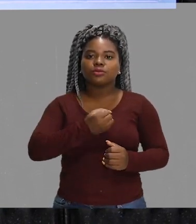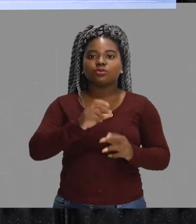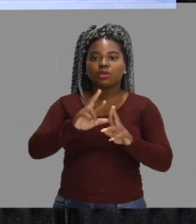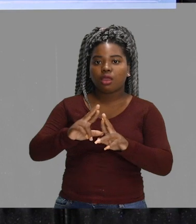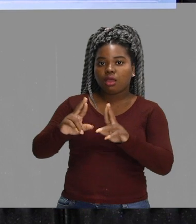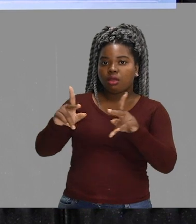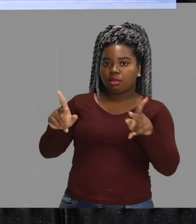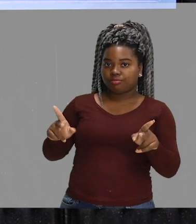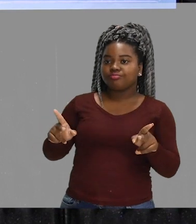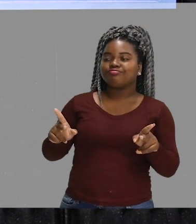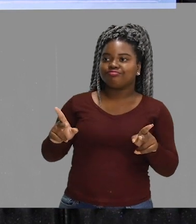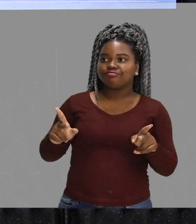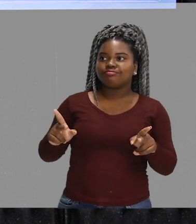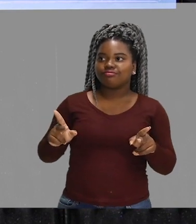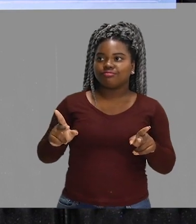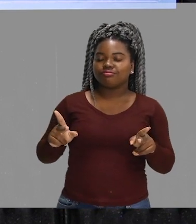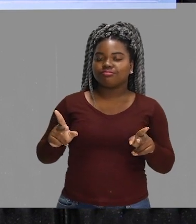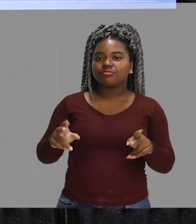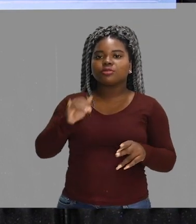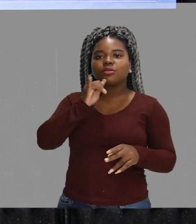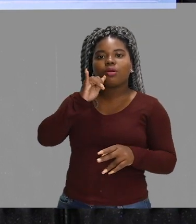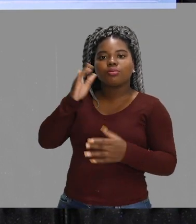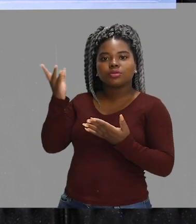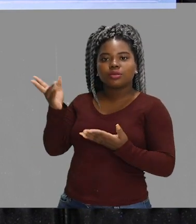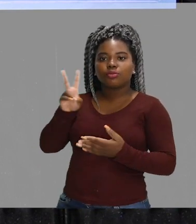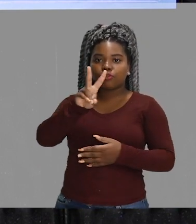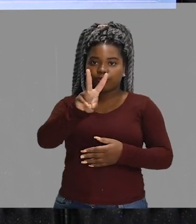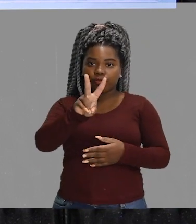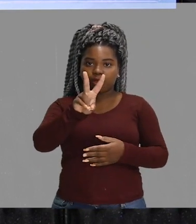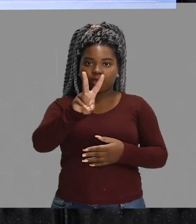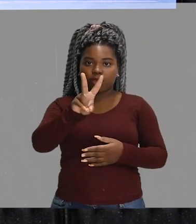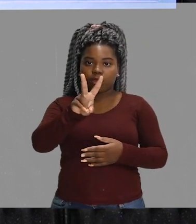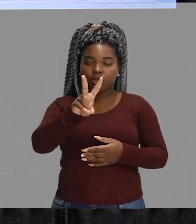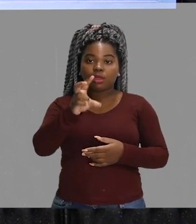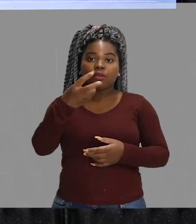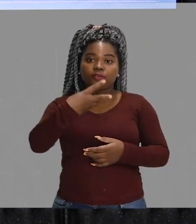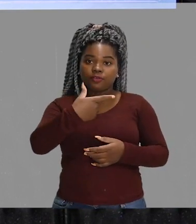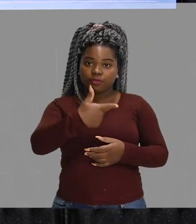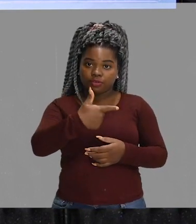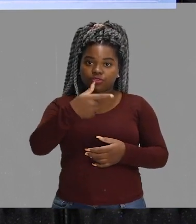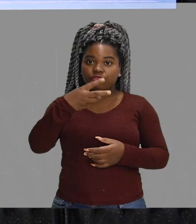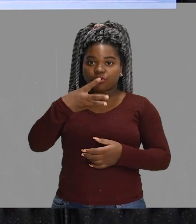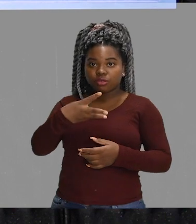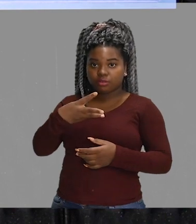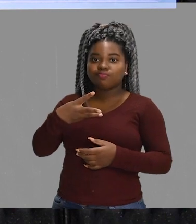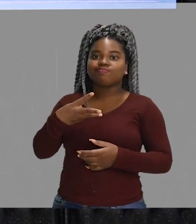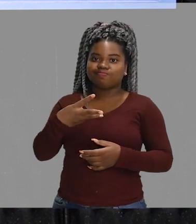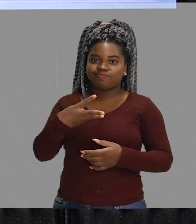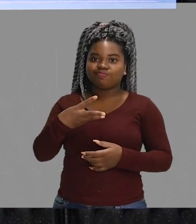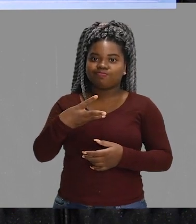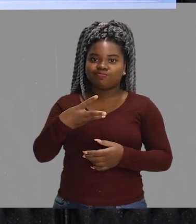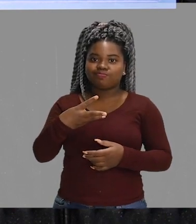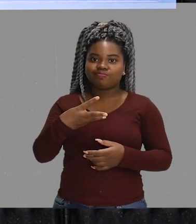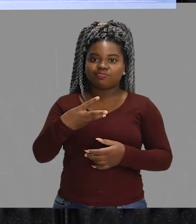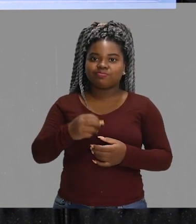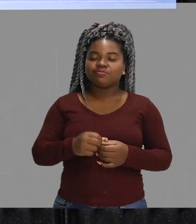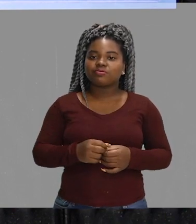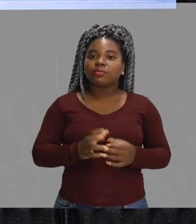somamos os expoentes, 2 mais 2, 4, mais 6, 10, mais 2, 12, mais 1,